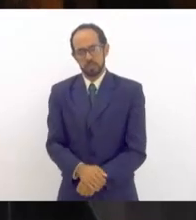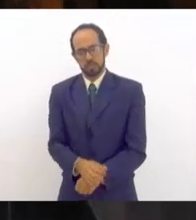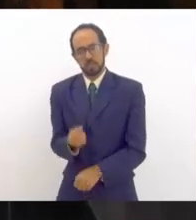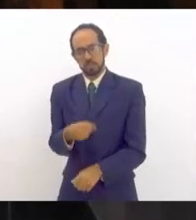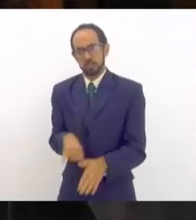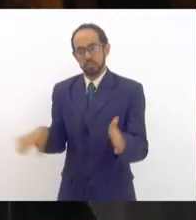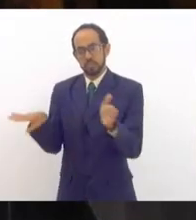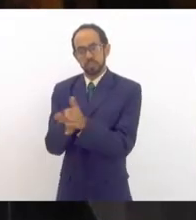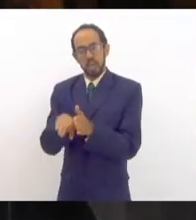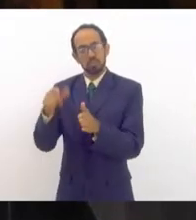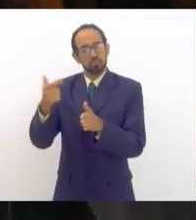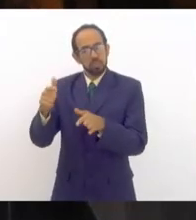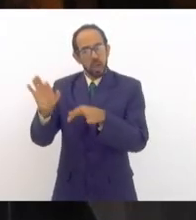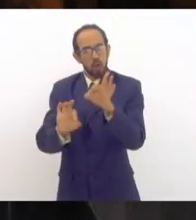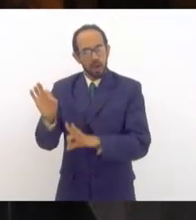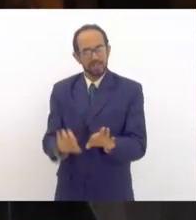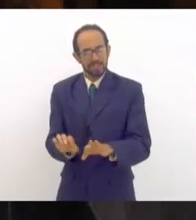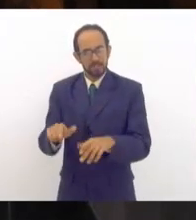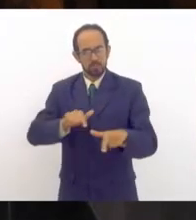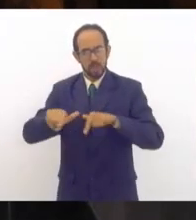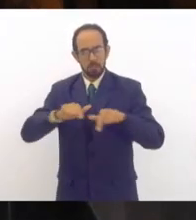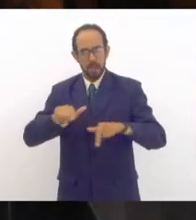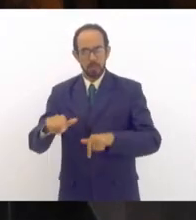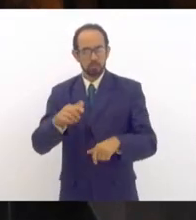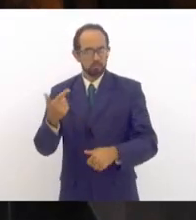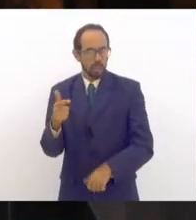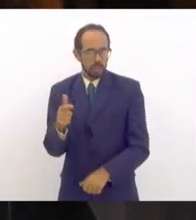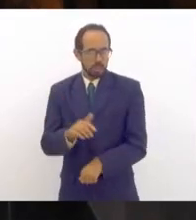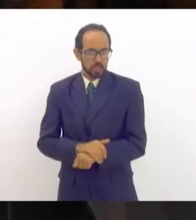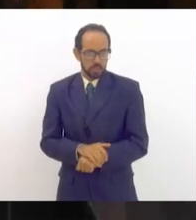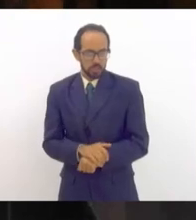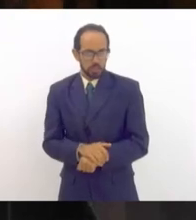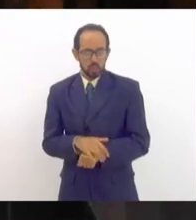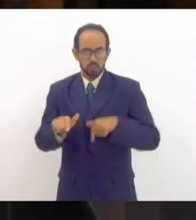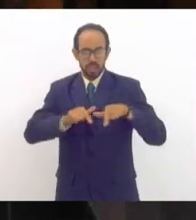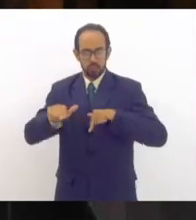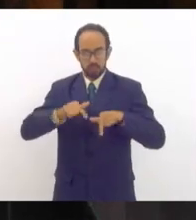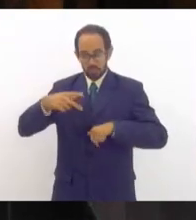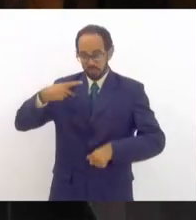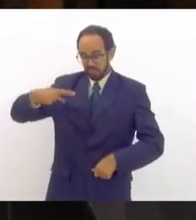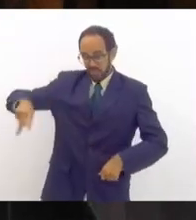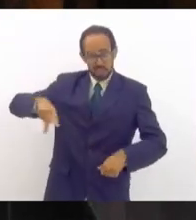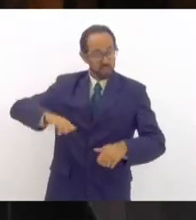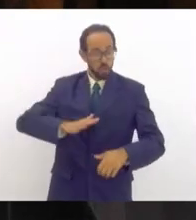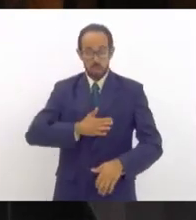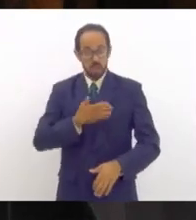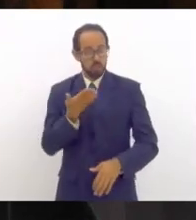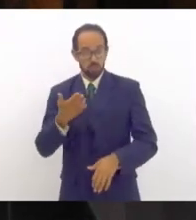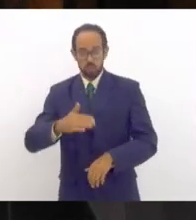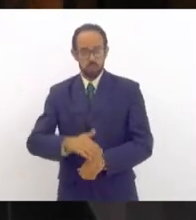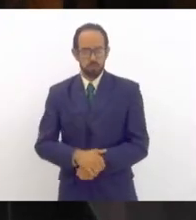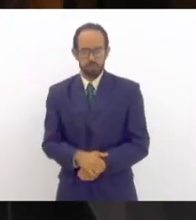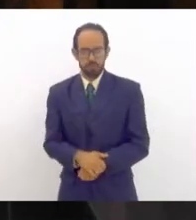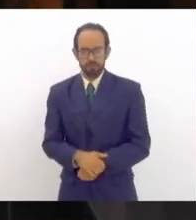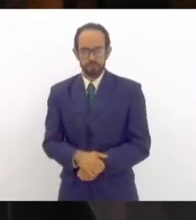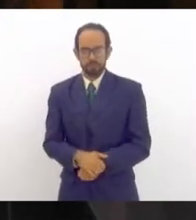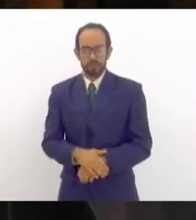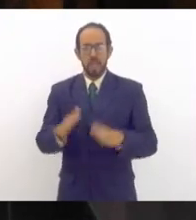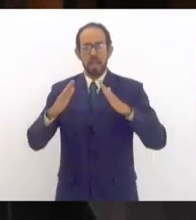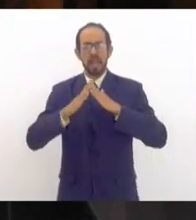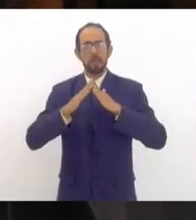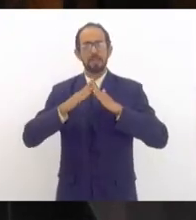você não tem nenhum organização de trabalho até um serviço prestado por eles é horrível a câmera de vereadores